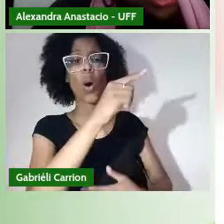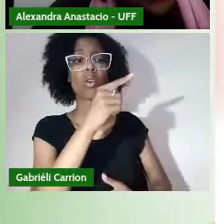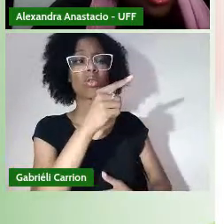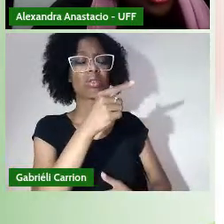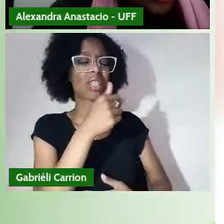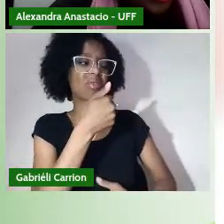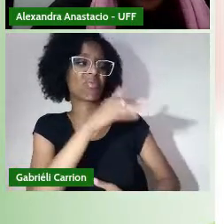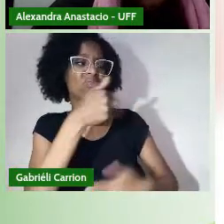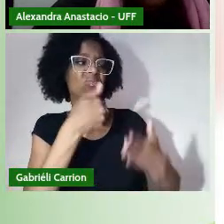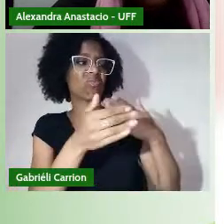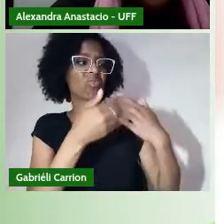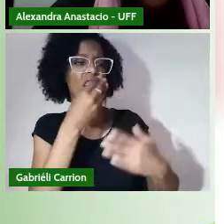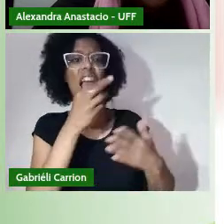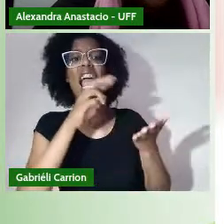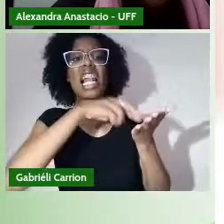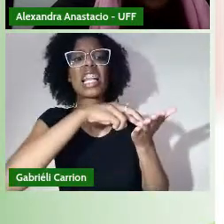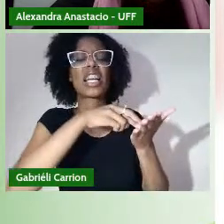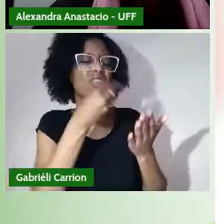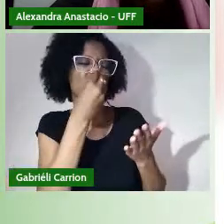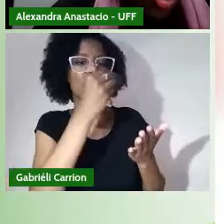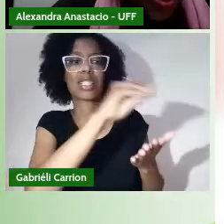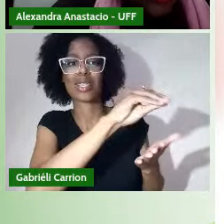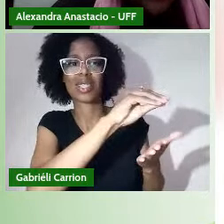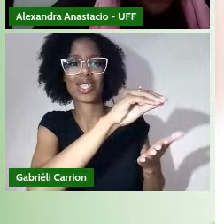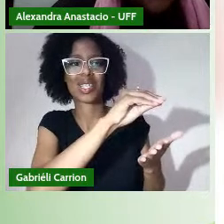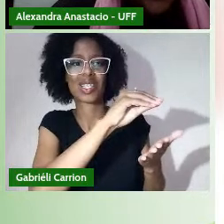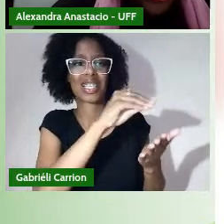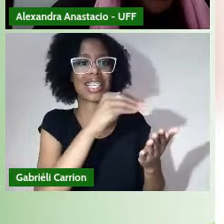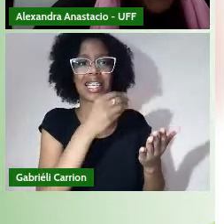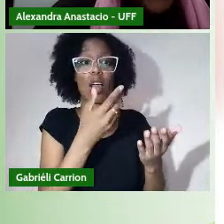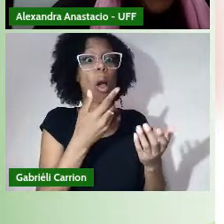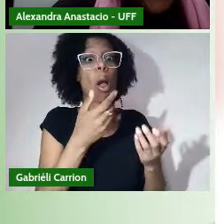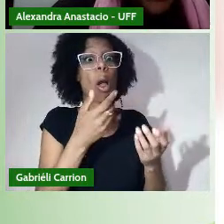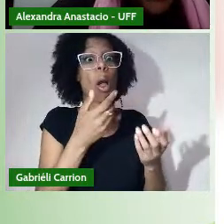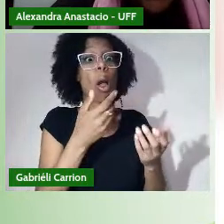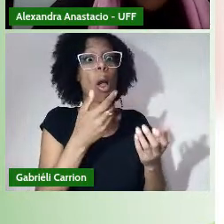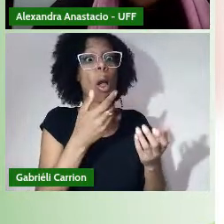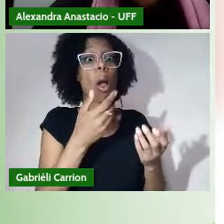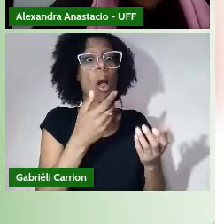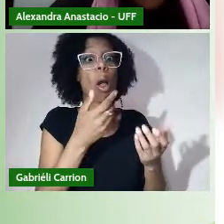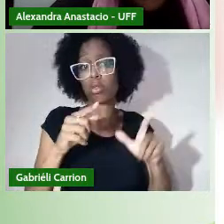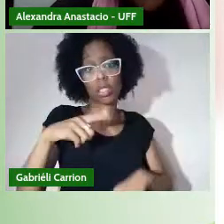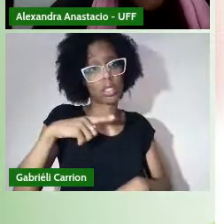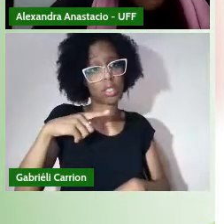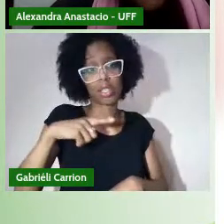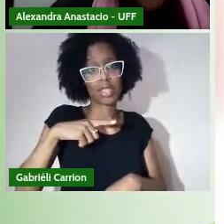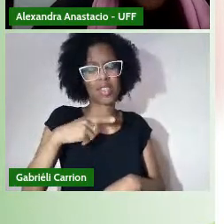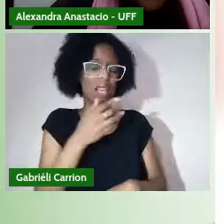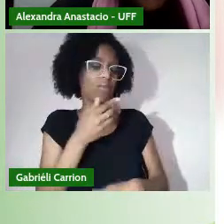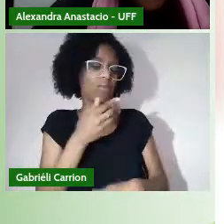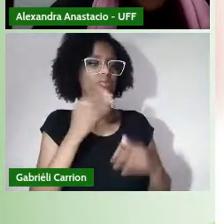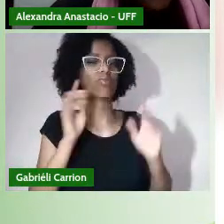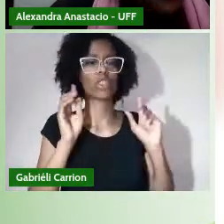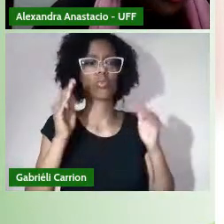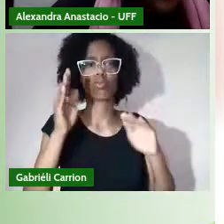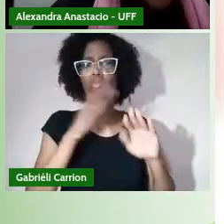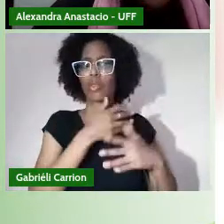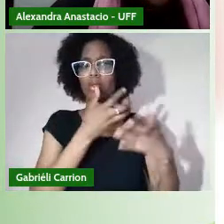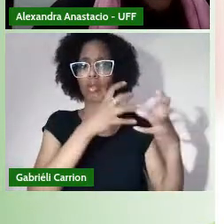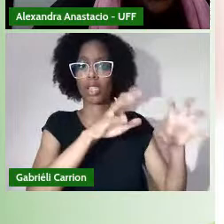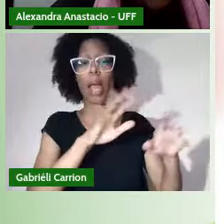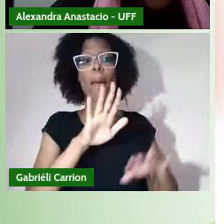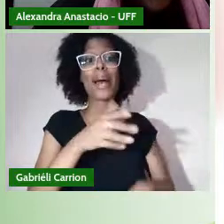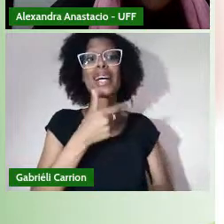outras realidades, desconsiderando outras possibilidades. E aquele menino, quando ele olhou